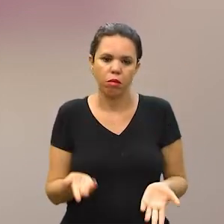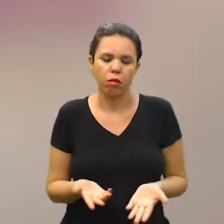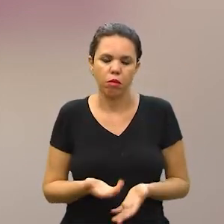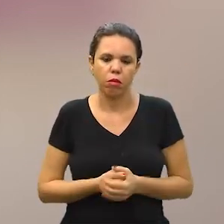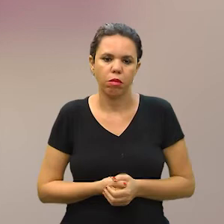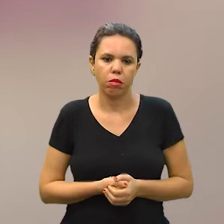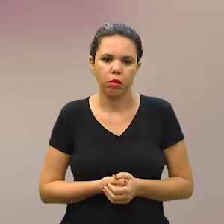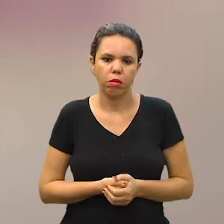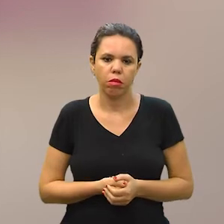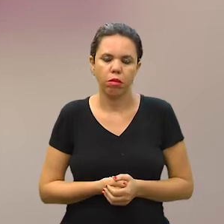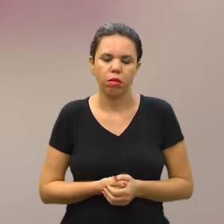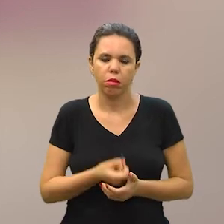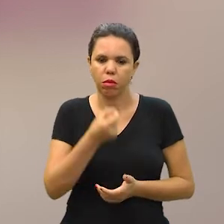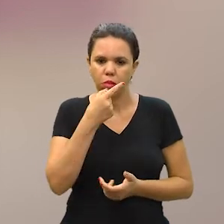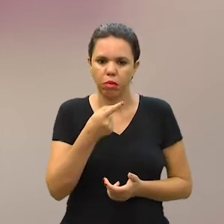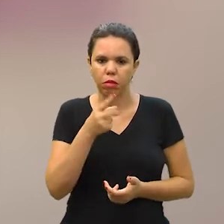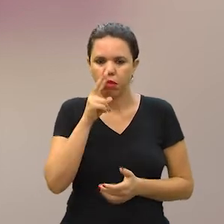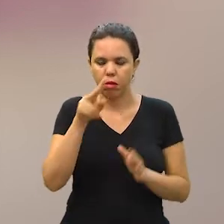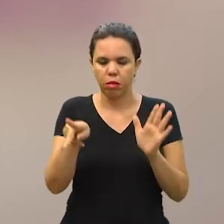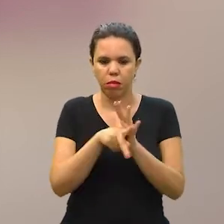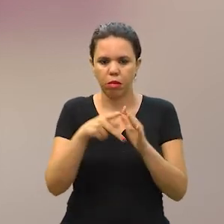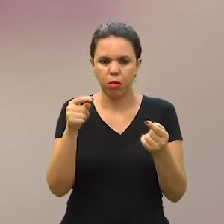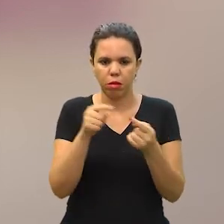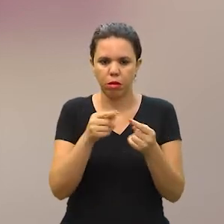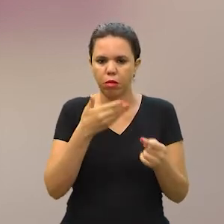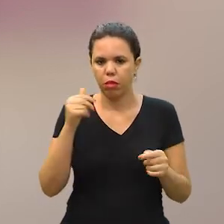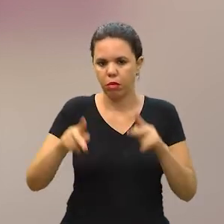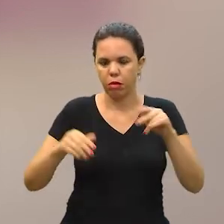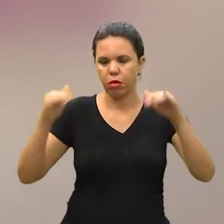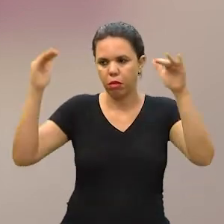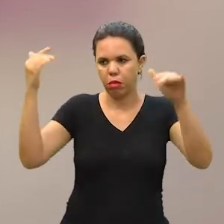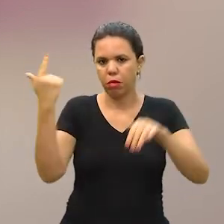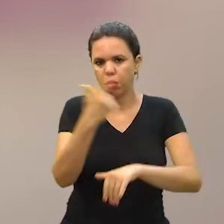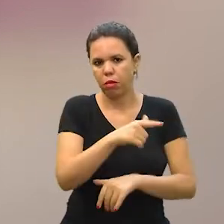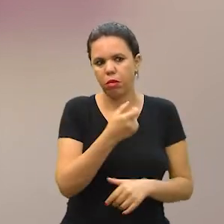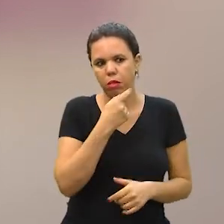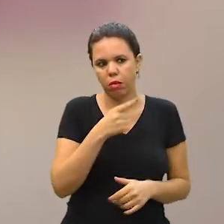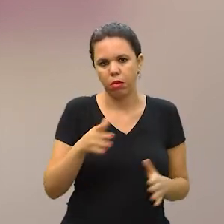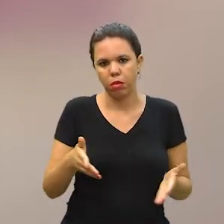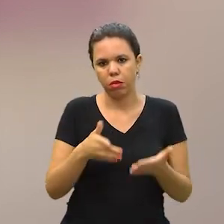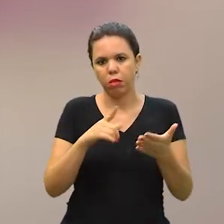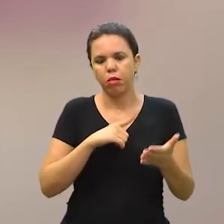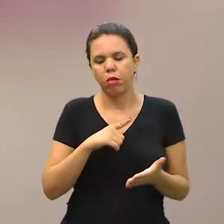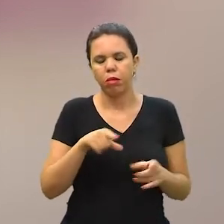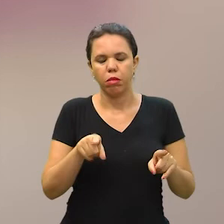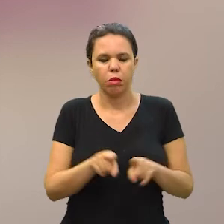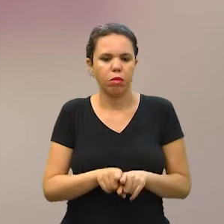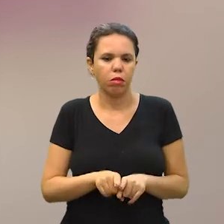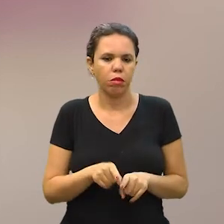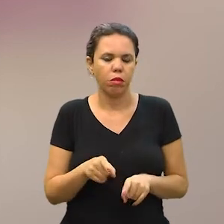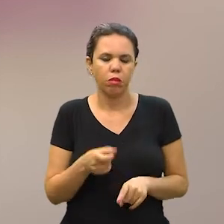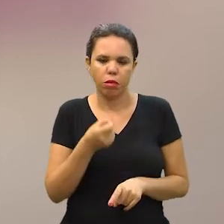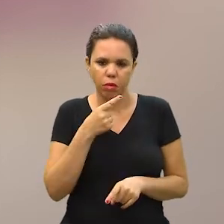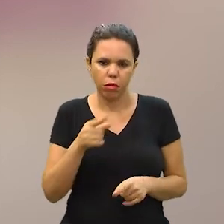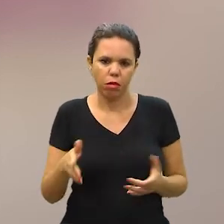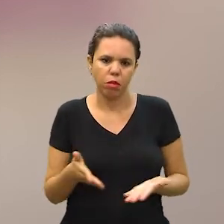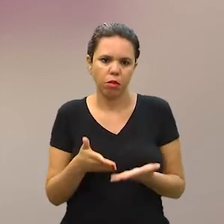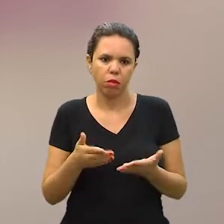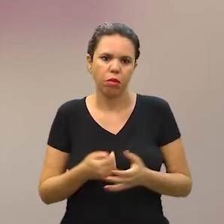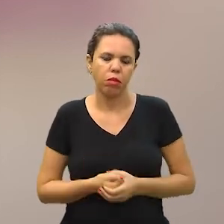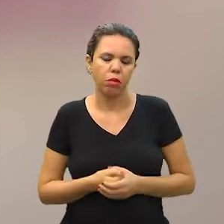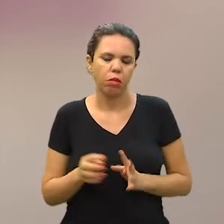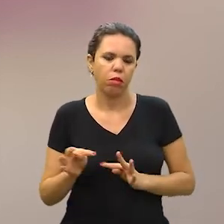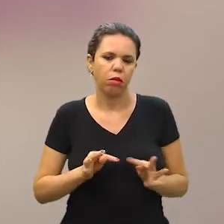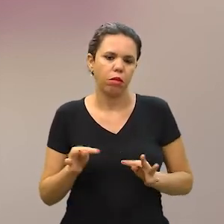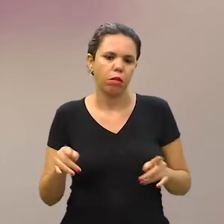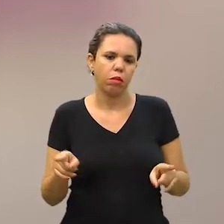que é a lisdexanfetamina, que é melhor para o adulto do que os outros psicoestimulantes que nós temos, mas também é um psicoestimulante, né?